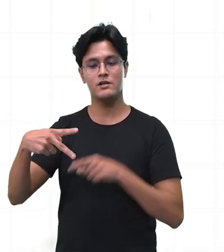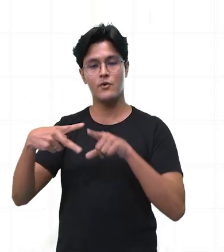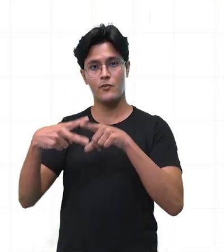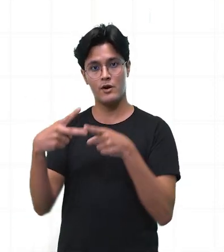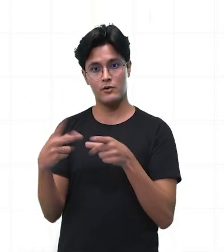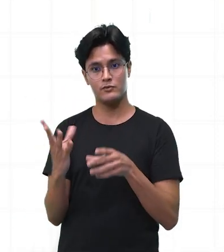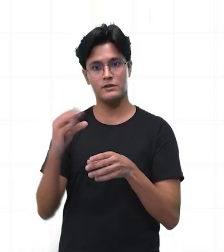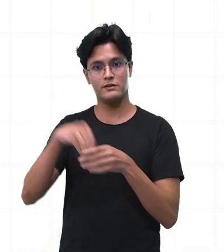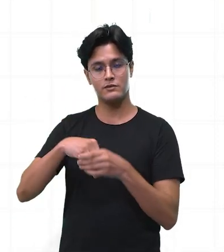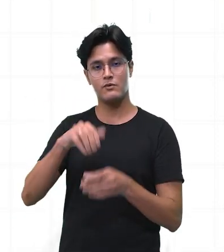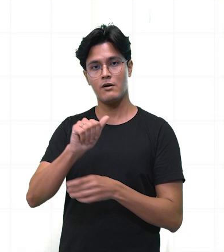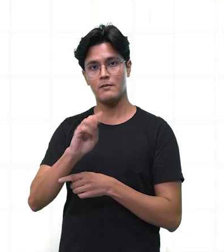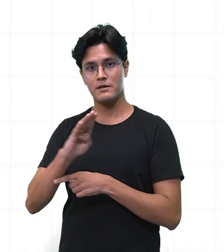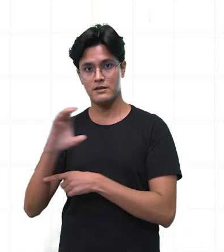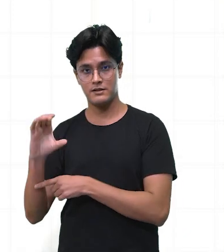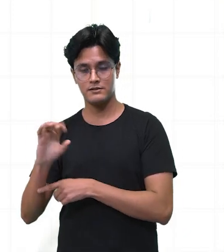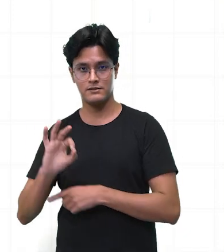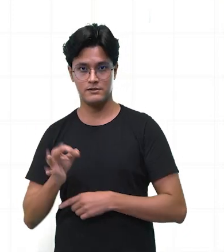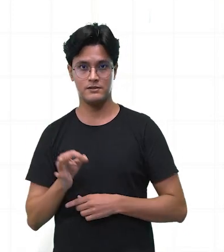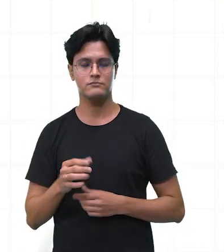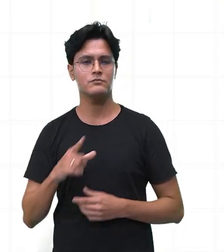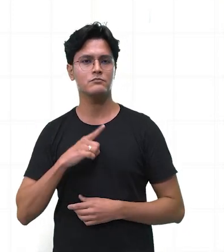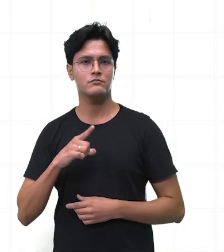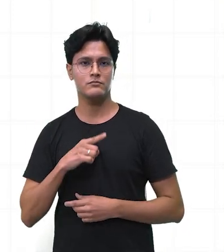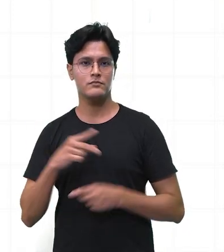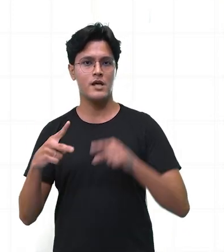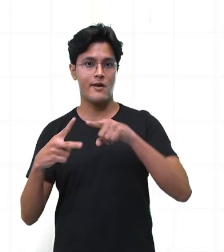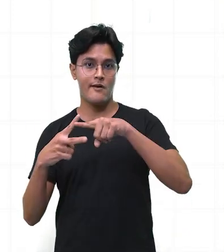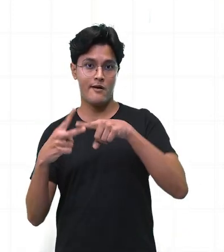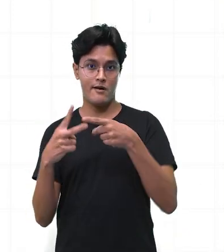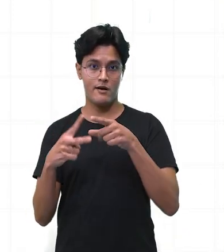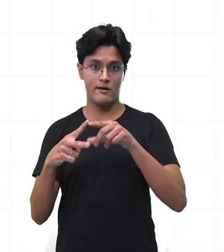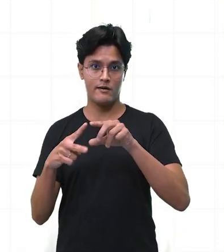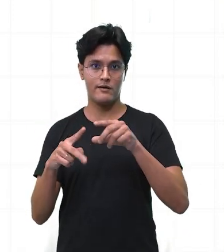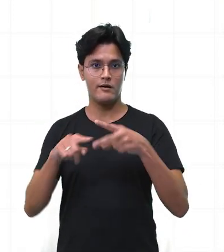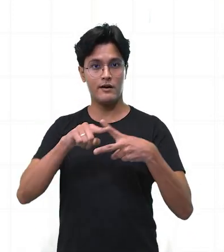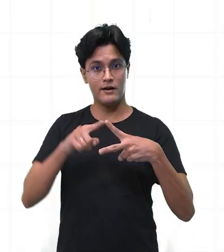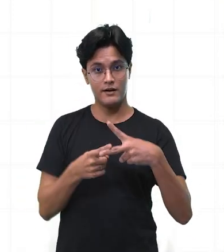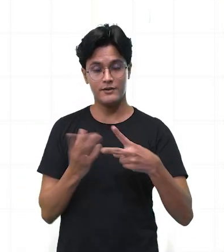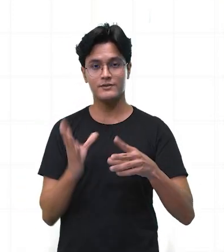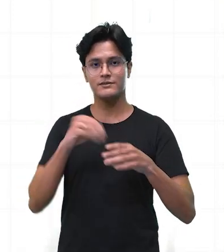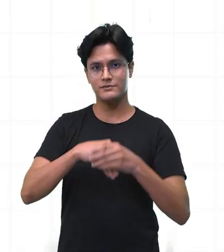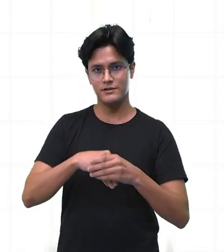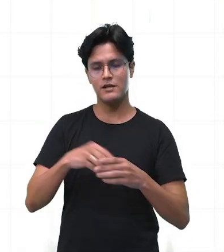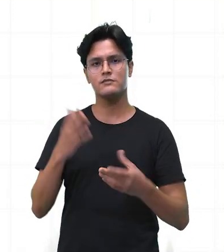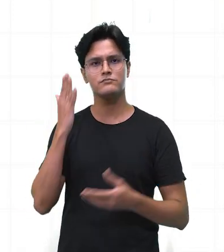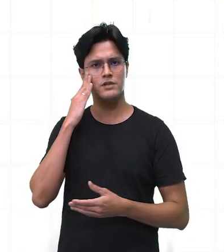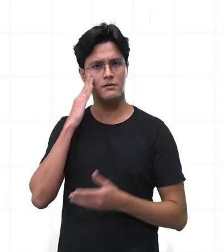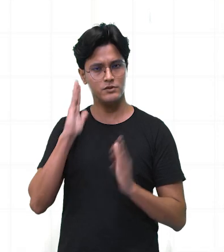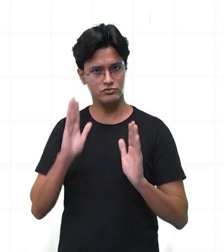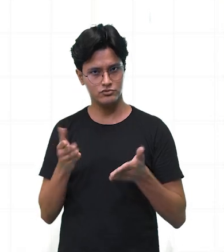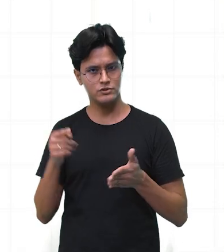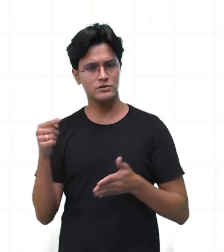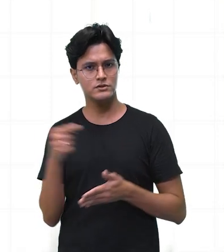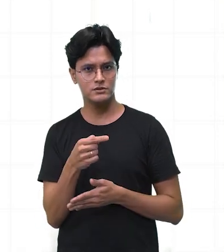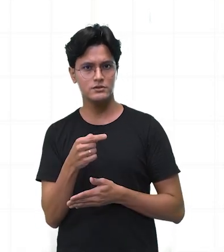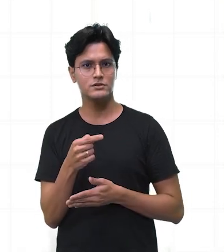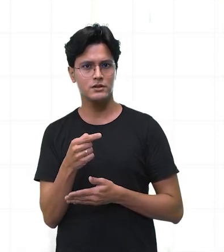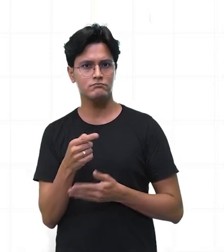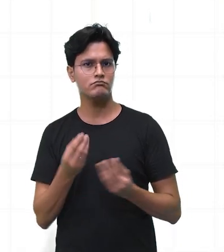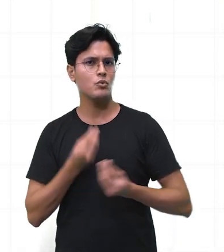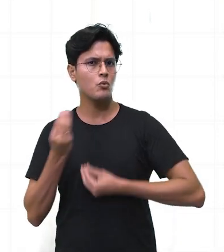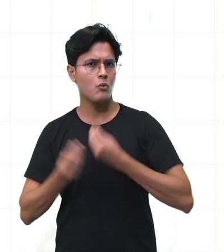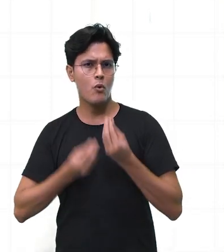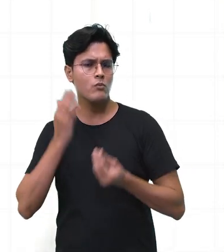ângulo externo. Já que eu tenho um ângulo interno e eu sei a medida dele, professora, será que eu posso descobrir qual a medida do